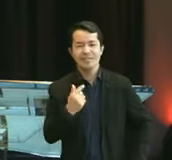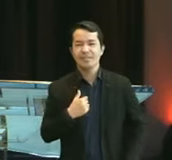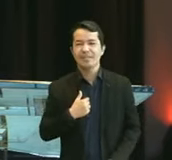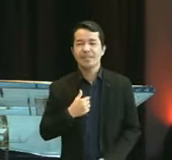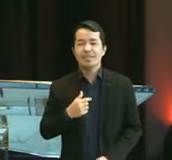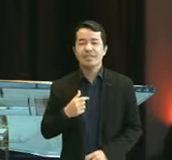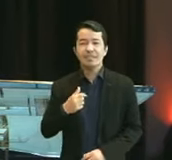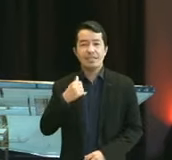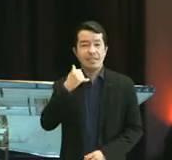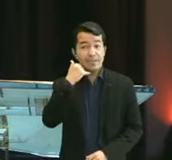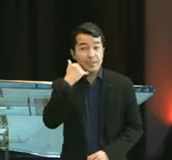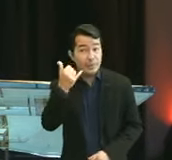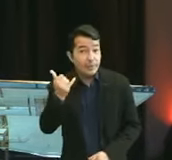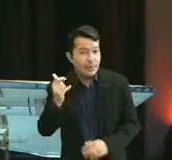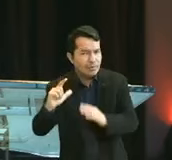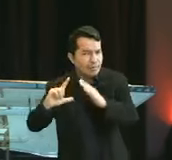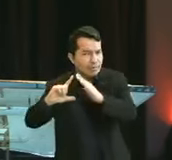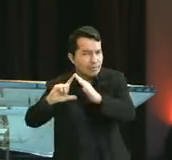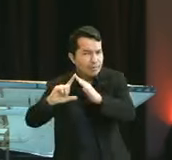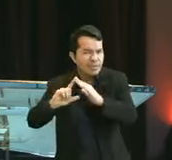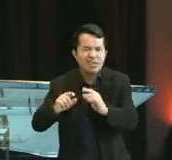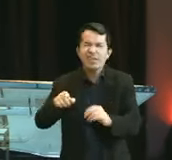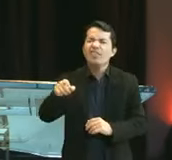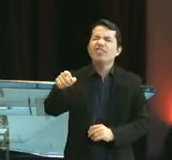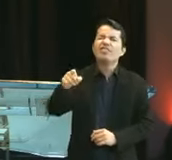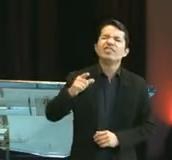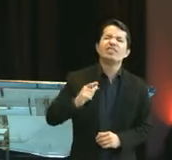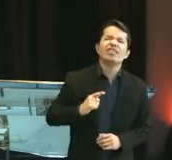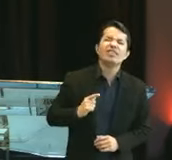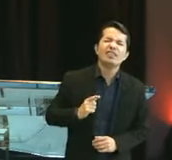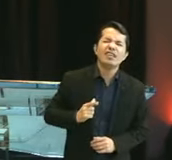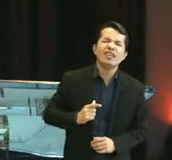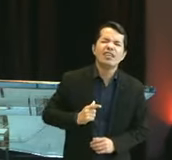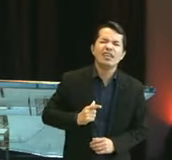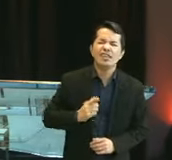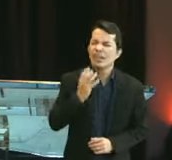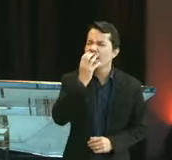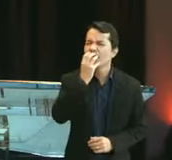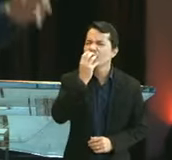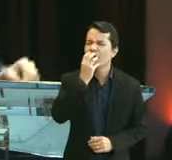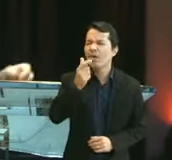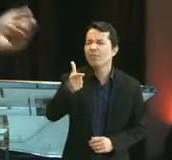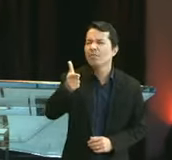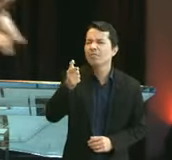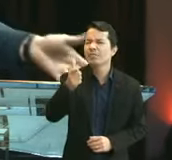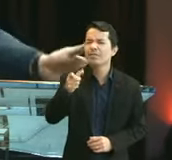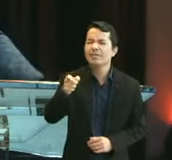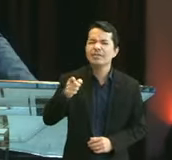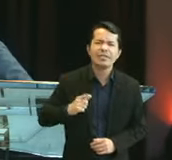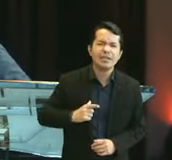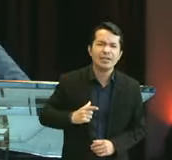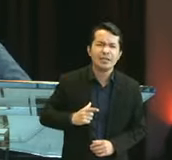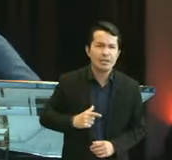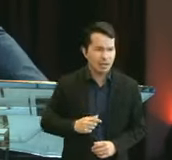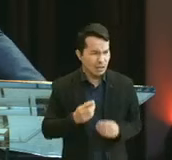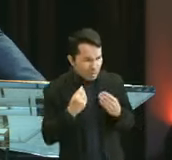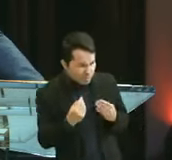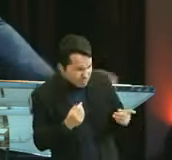Olha, vocês têm aí um cachorro que chama Gatilho Silencioso. Como é que você sabe disso? Não está no